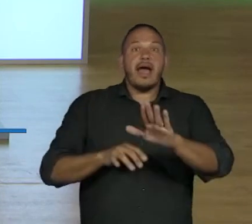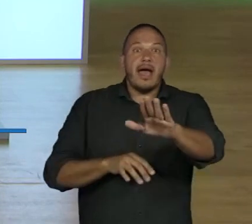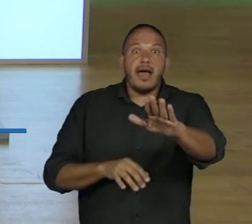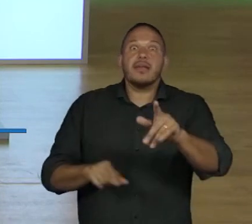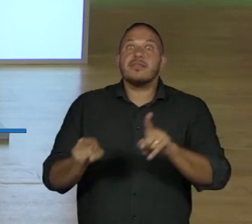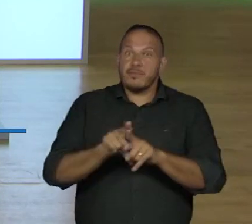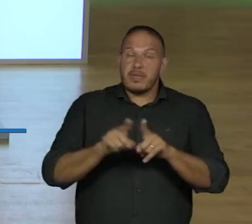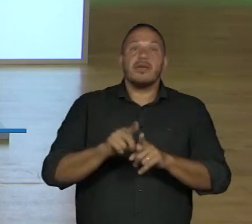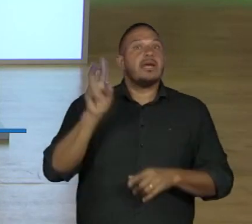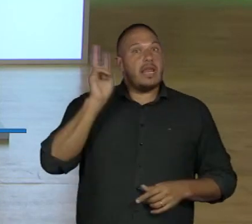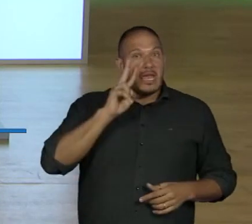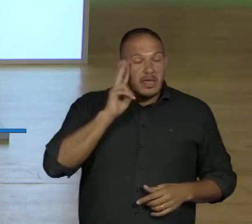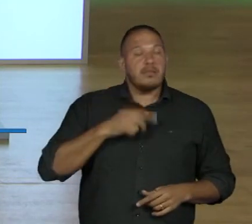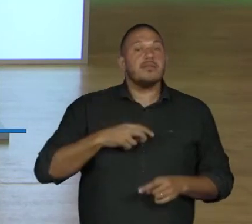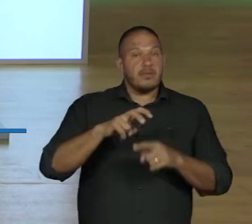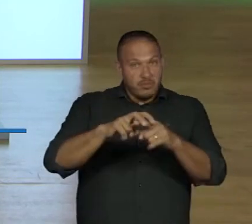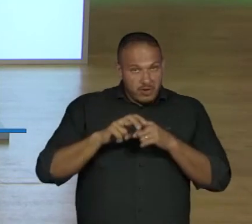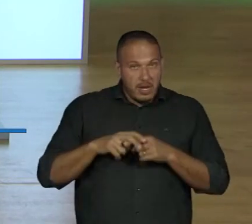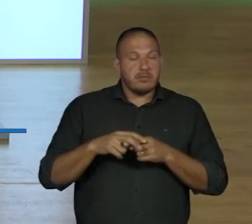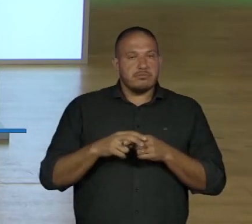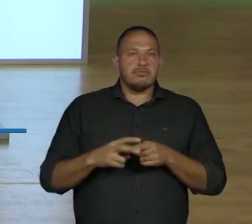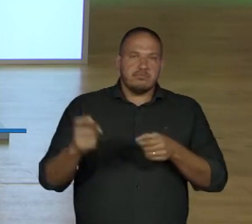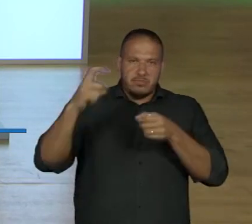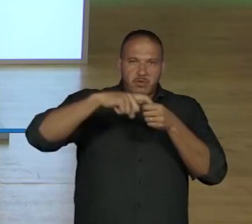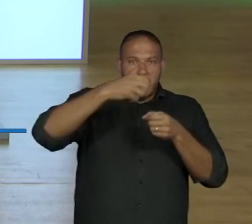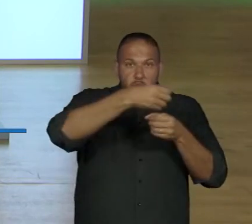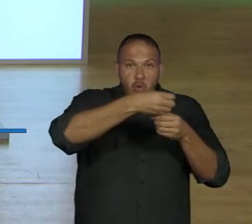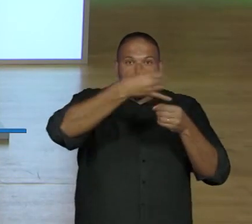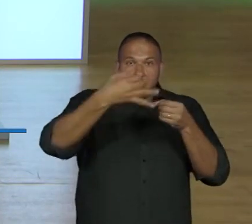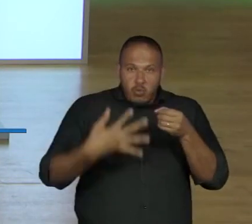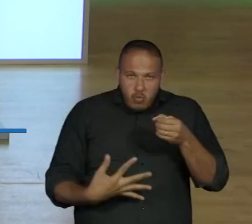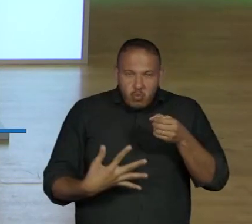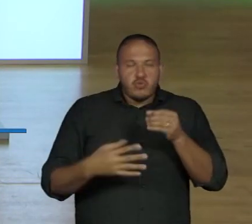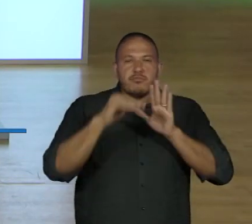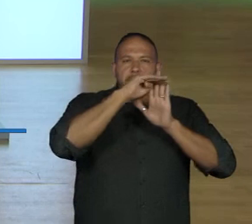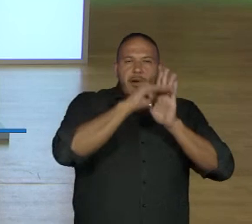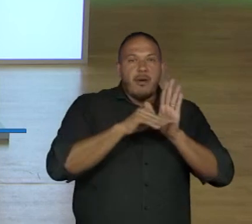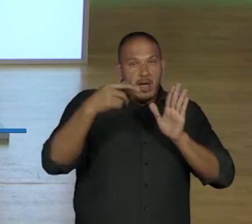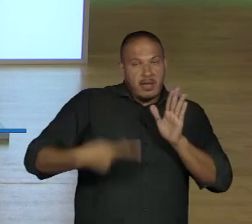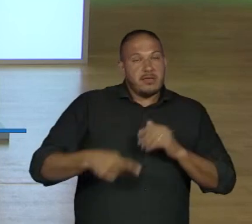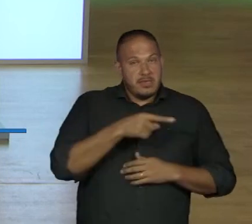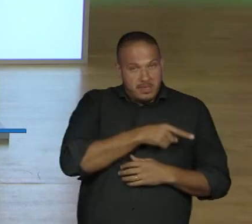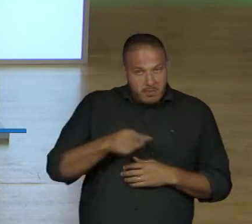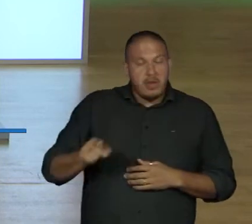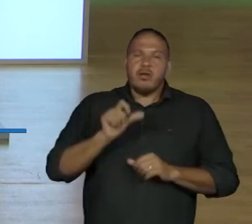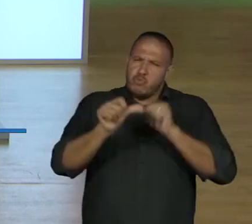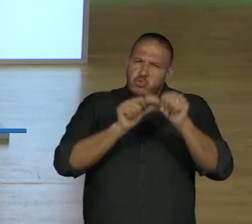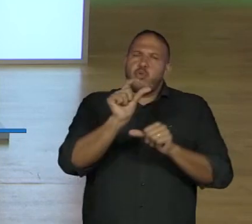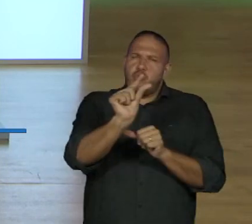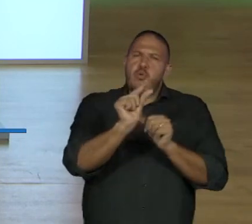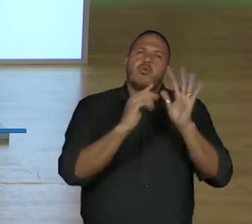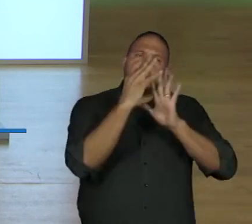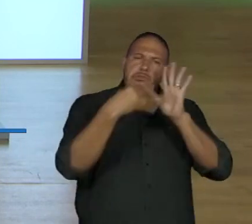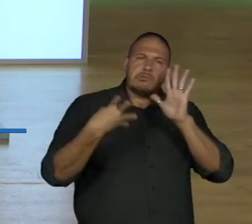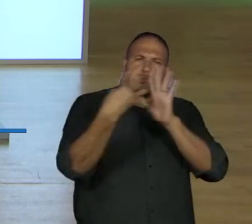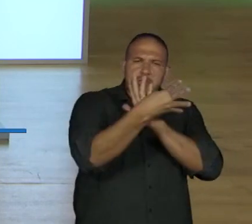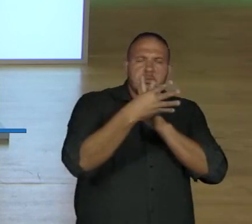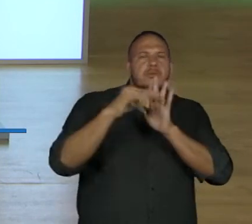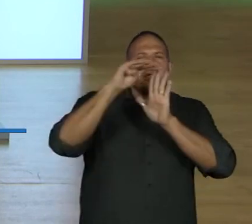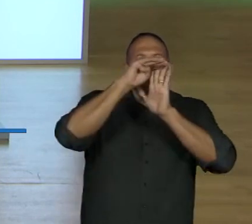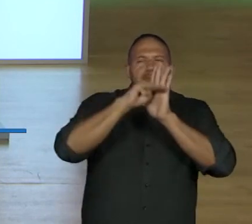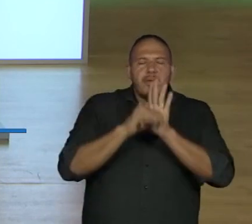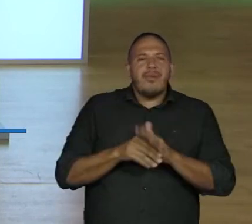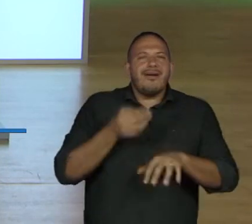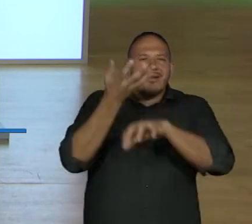Joyce, que devido à retomada de conteúdos que a gente está fazendo essa semana, houve alteração na grade das aulas, né? Sim. Hoje, né, a